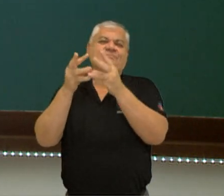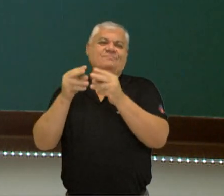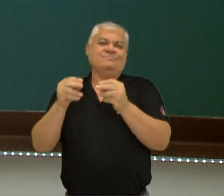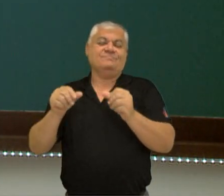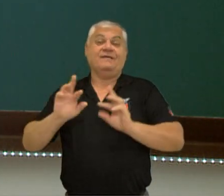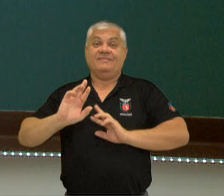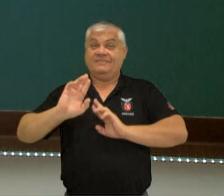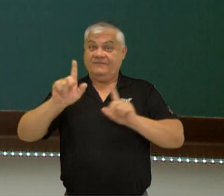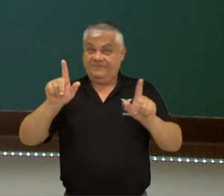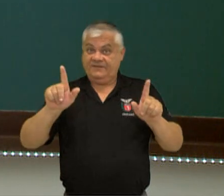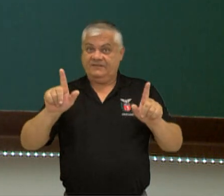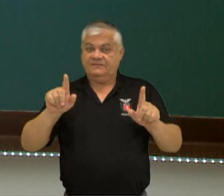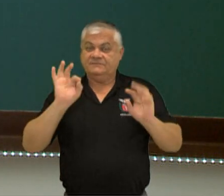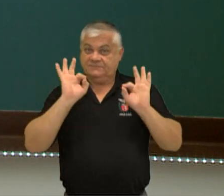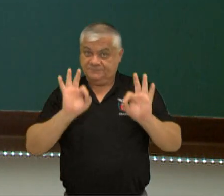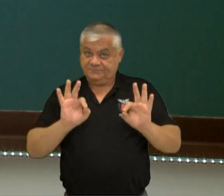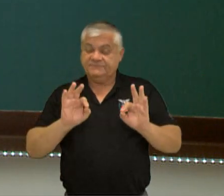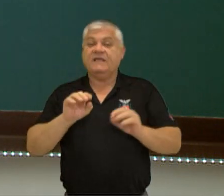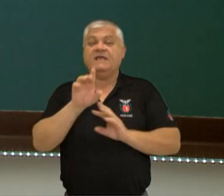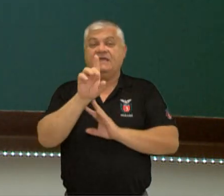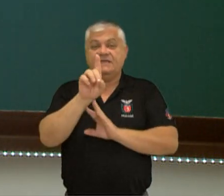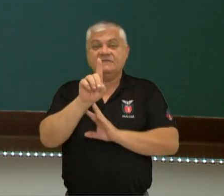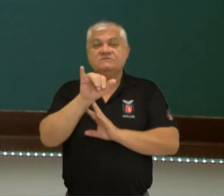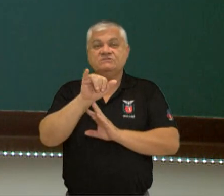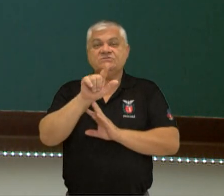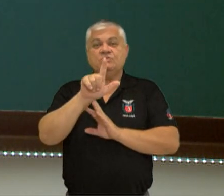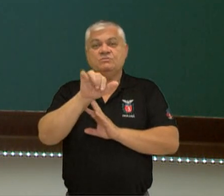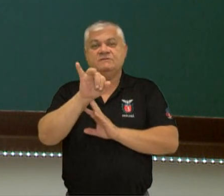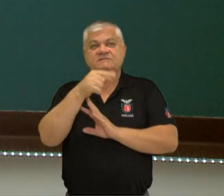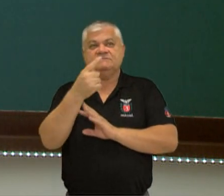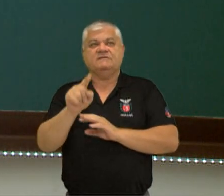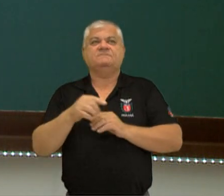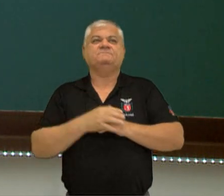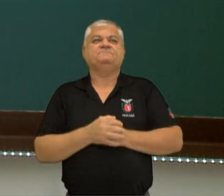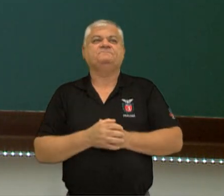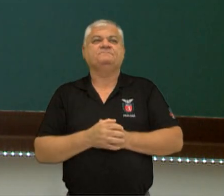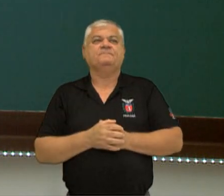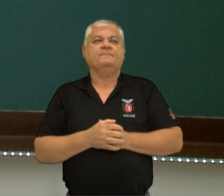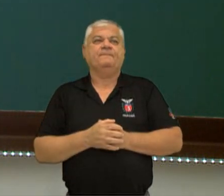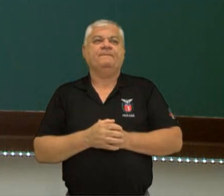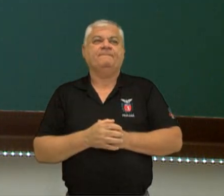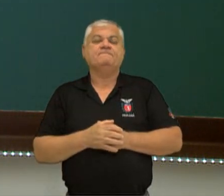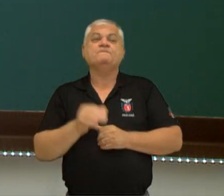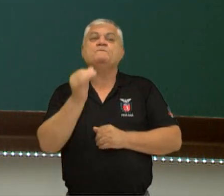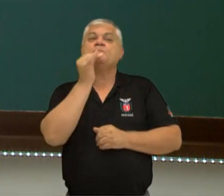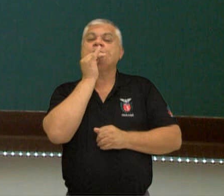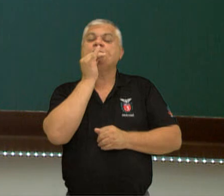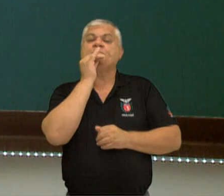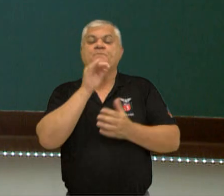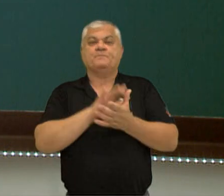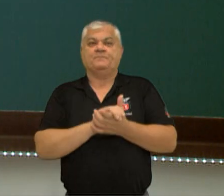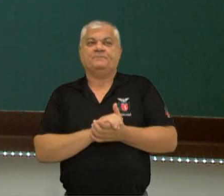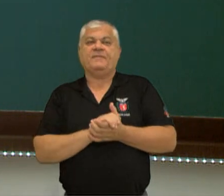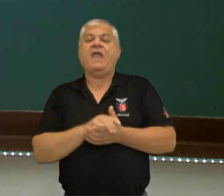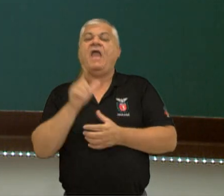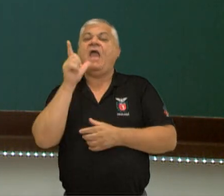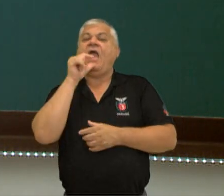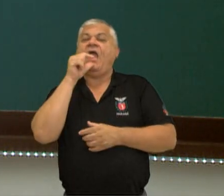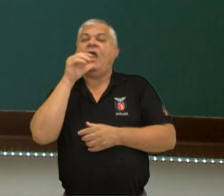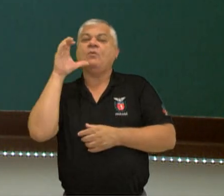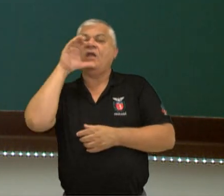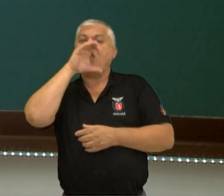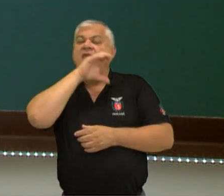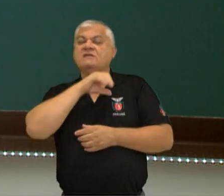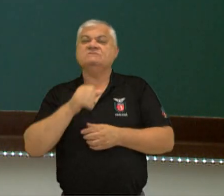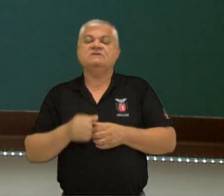aí, esse é um exemplo de diluição no dia a dia. Quando a gente coloca, por exemplo, um pouco de água quente em um café